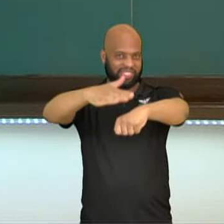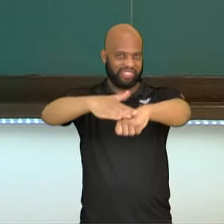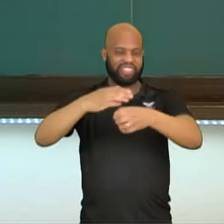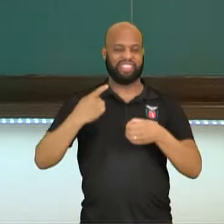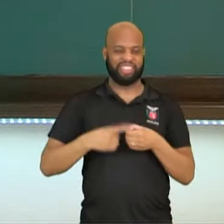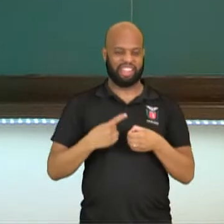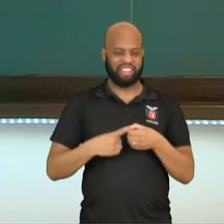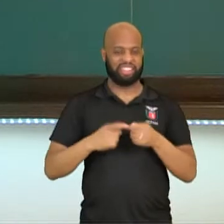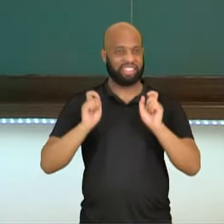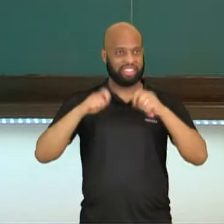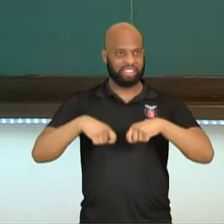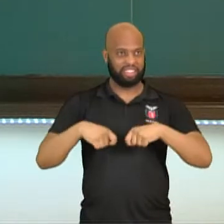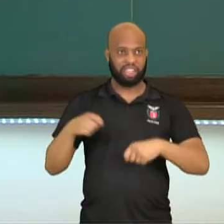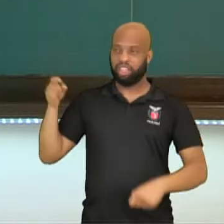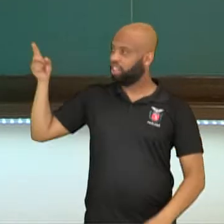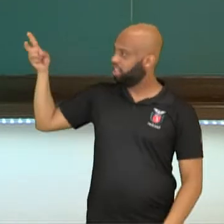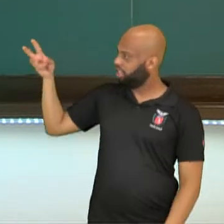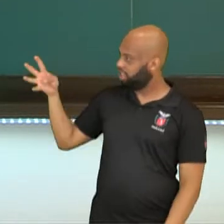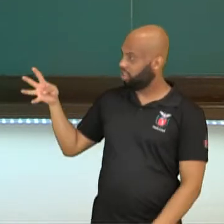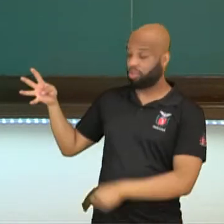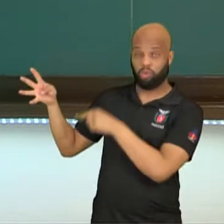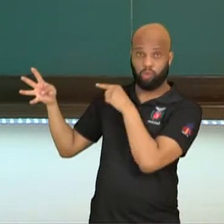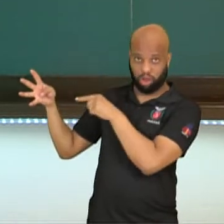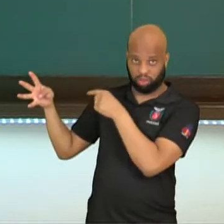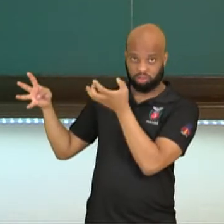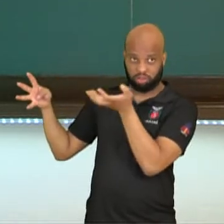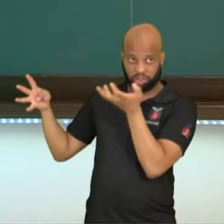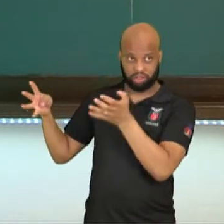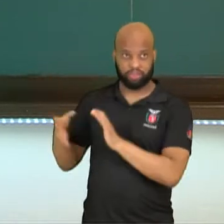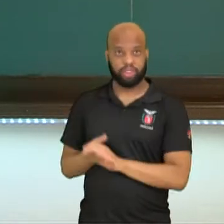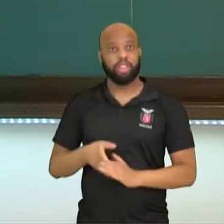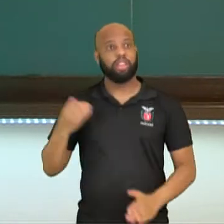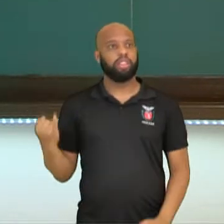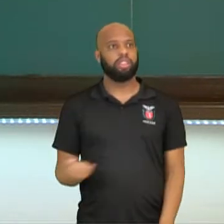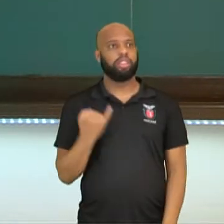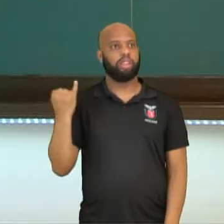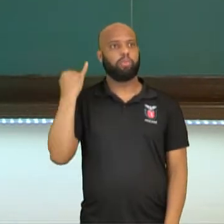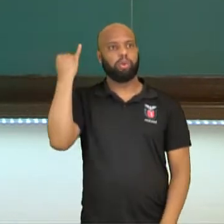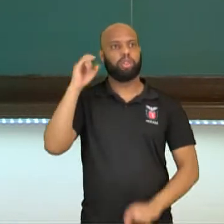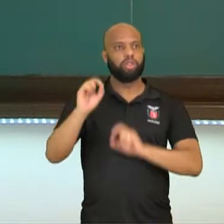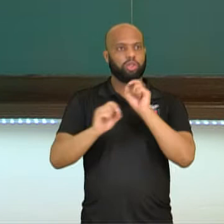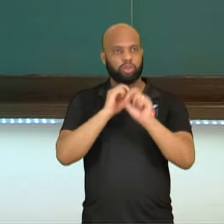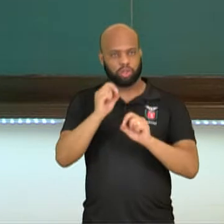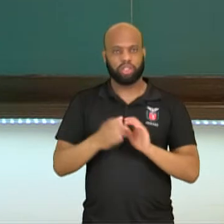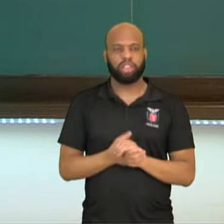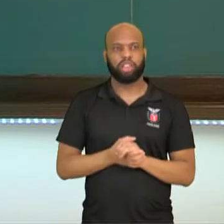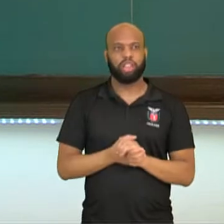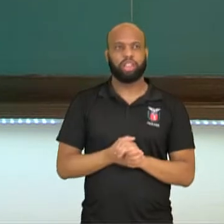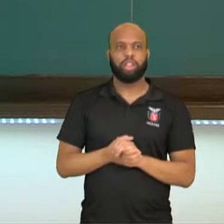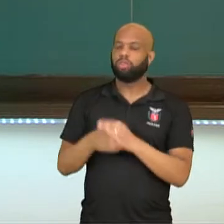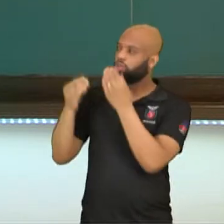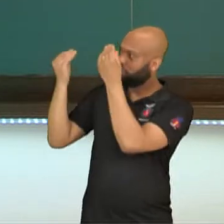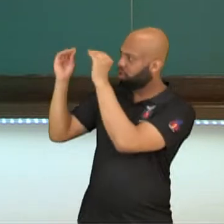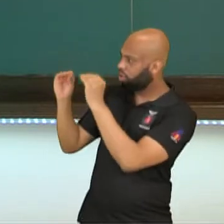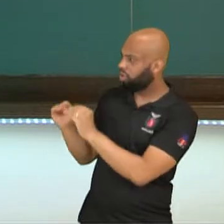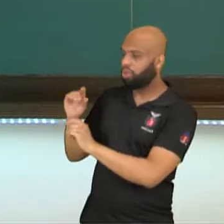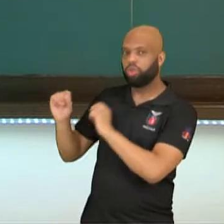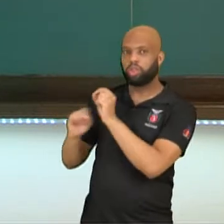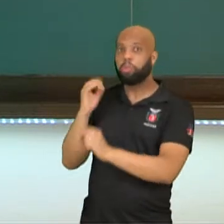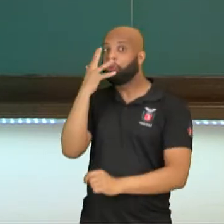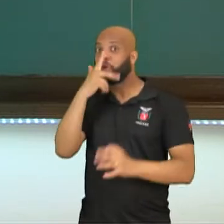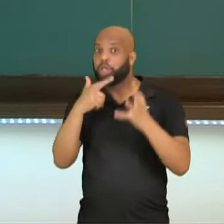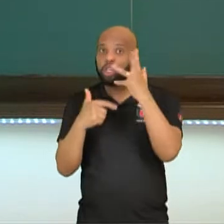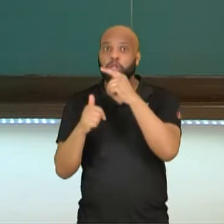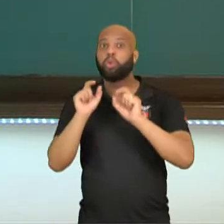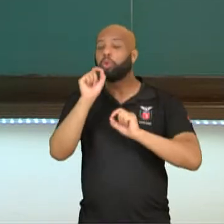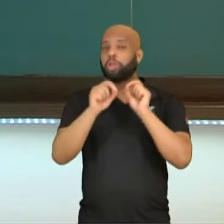Ou seja, no mínimo 4 aqui. E não se esqueçam de pontuar aí os encantos